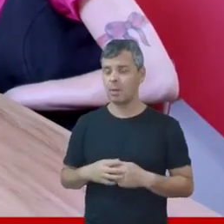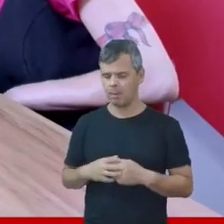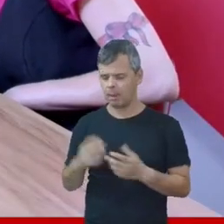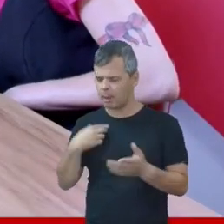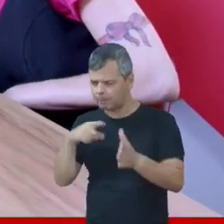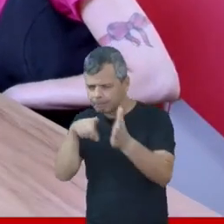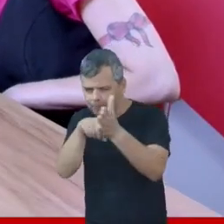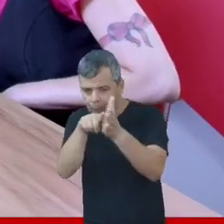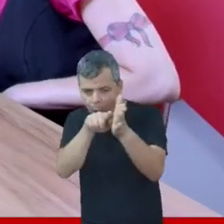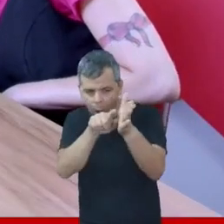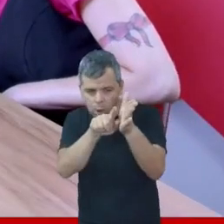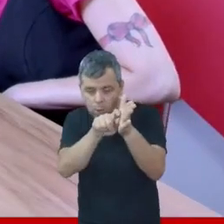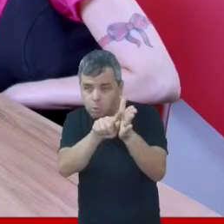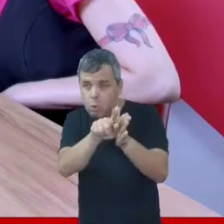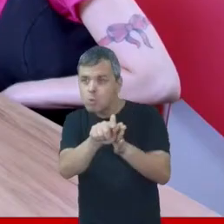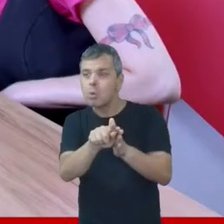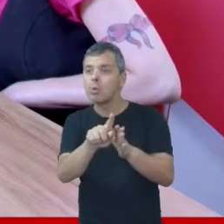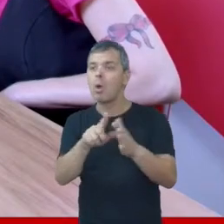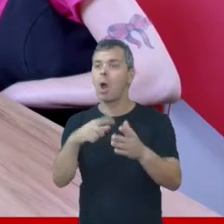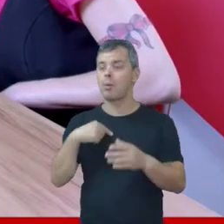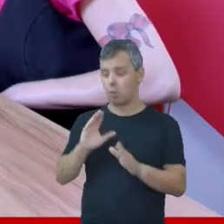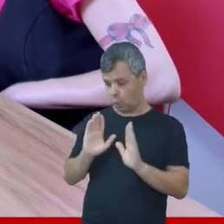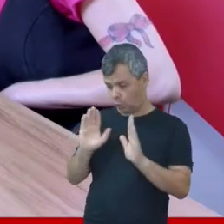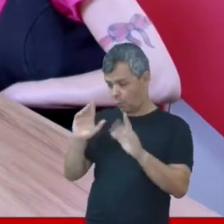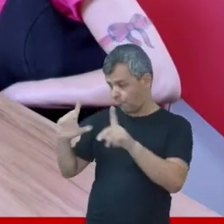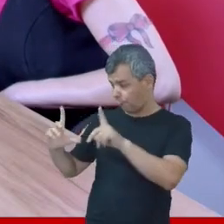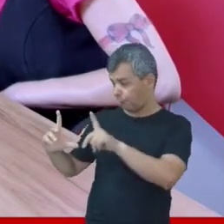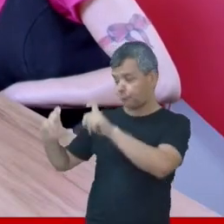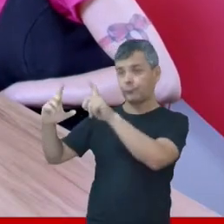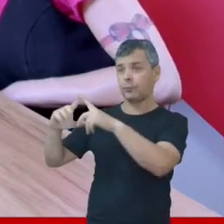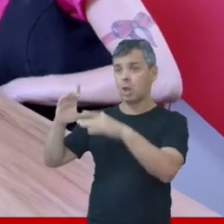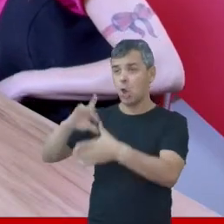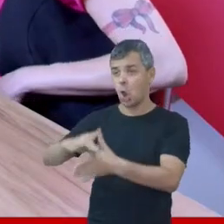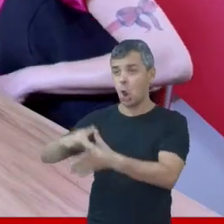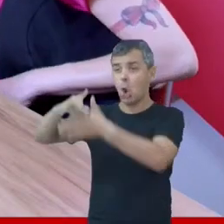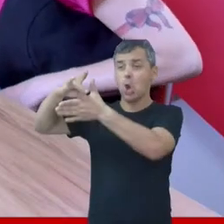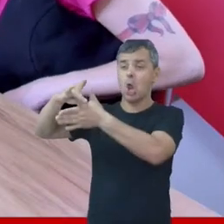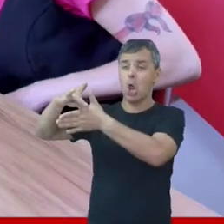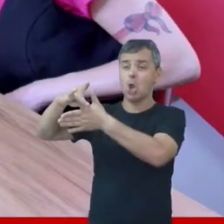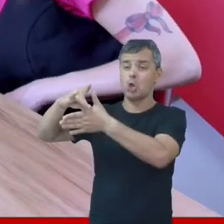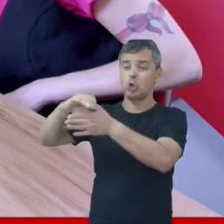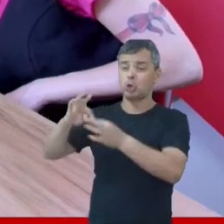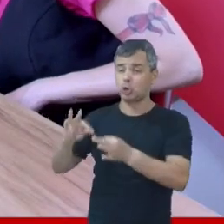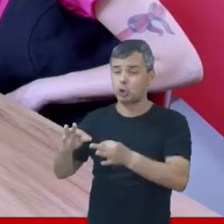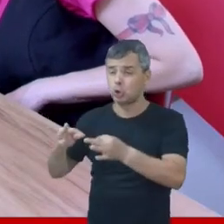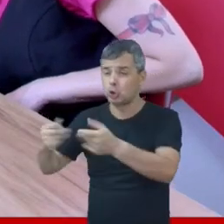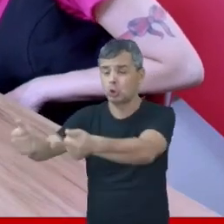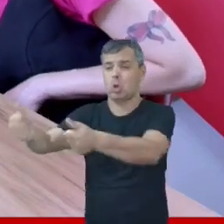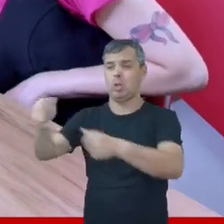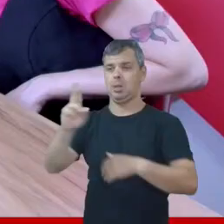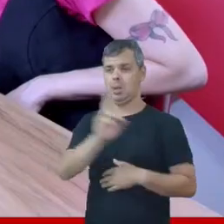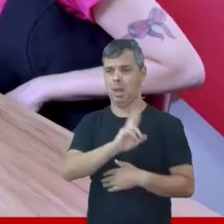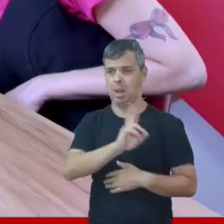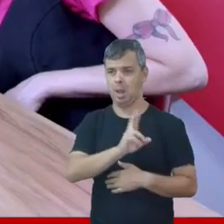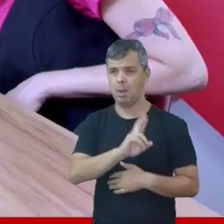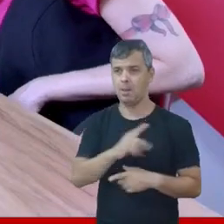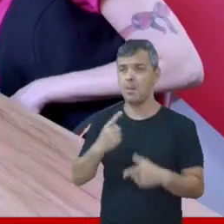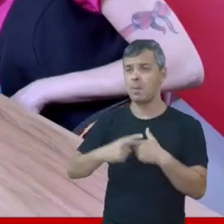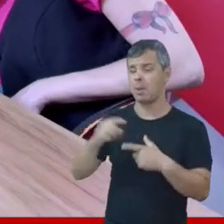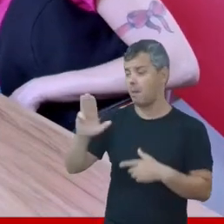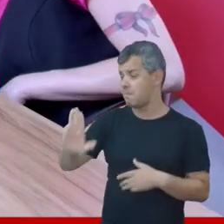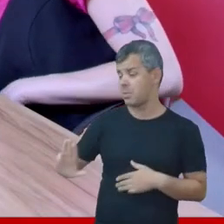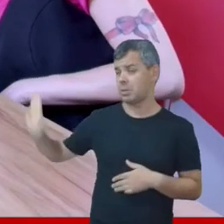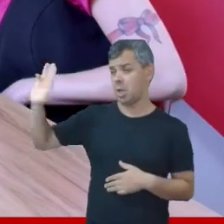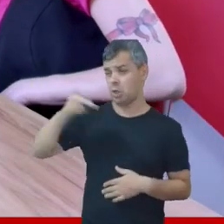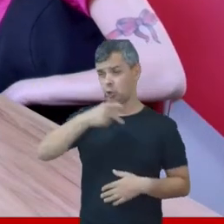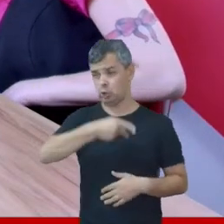galera vai ver que o presidente, ele tem foto com os líderes religiosos de todas as religiões. Porque ele é presidente de todo